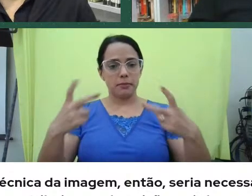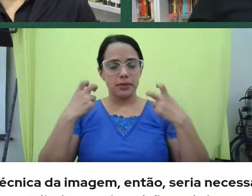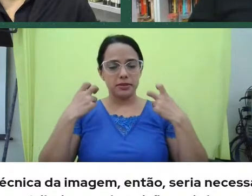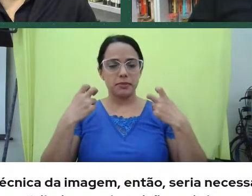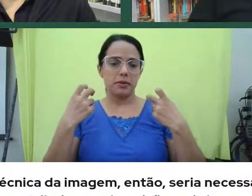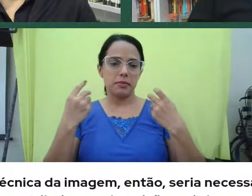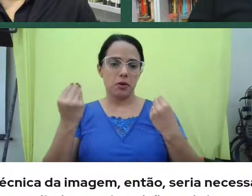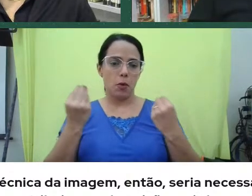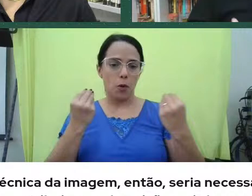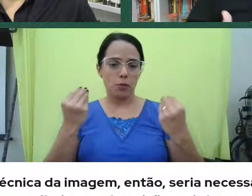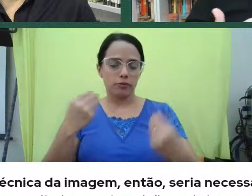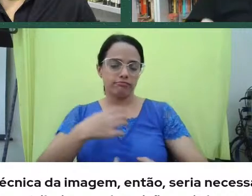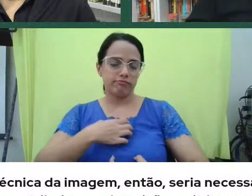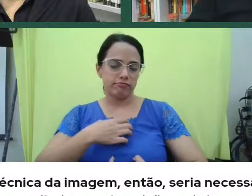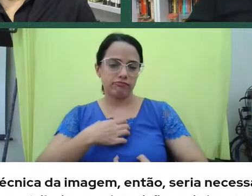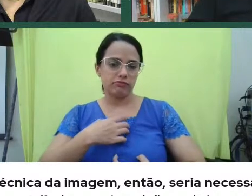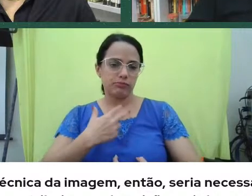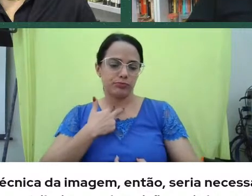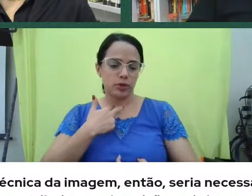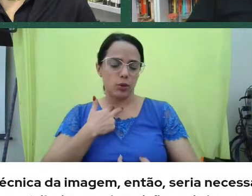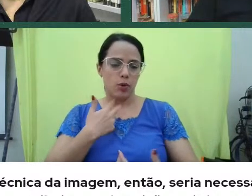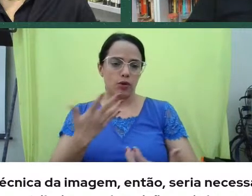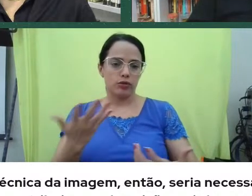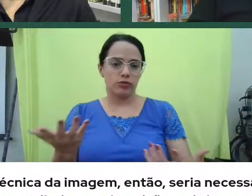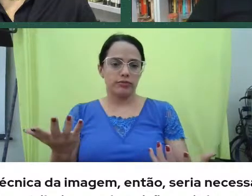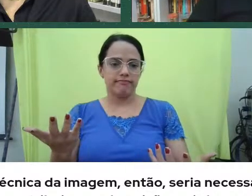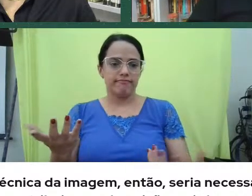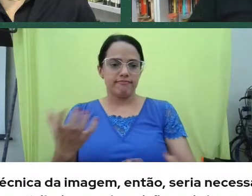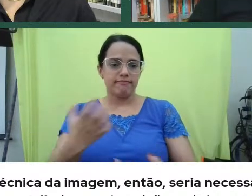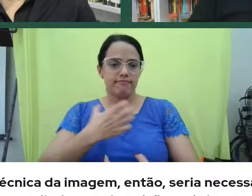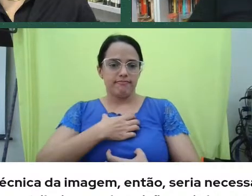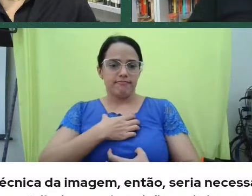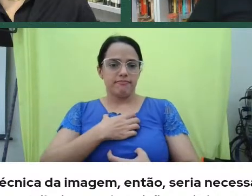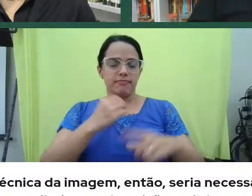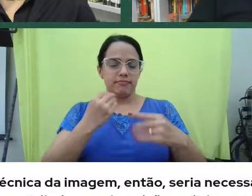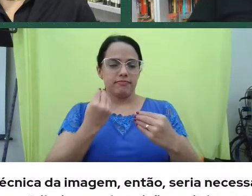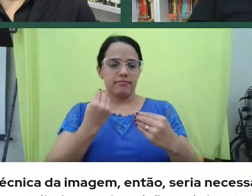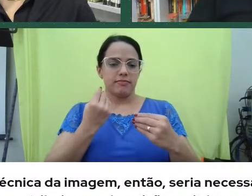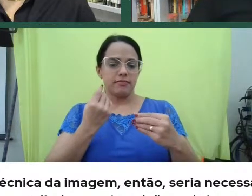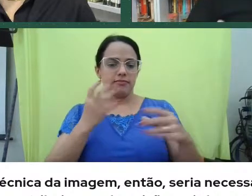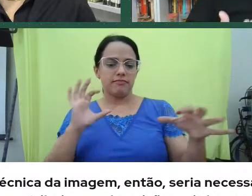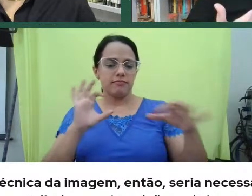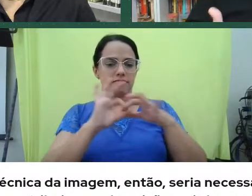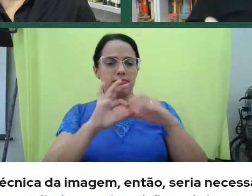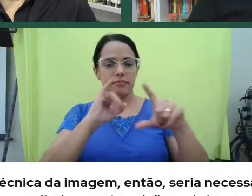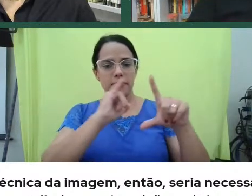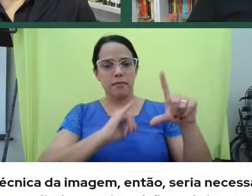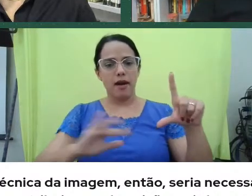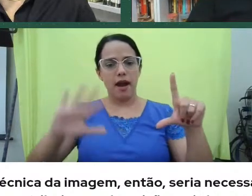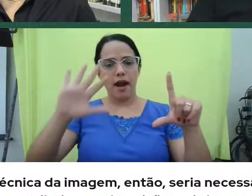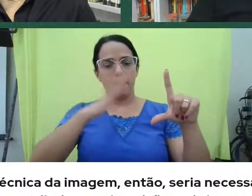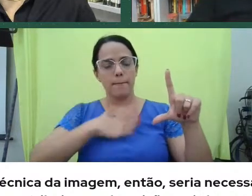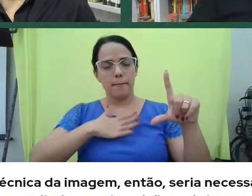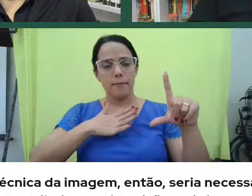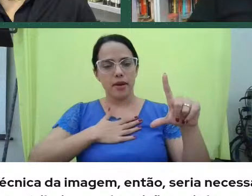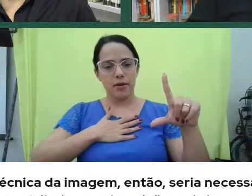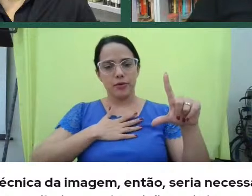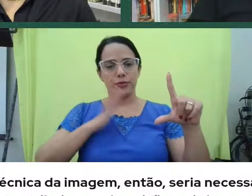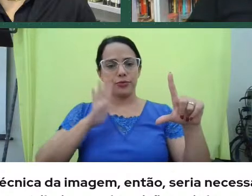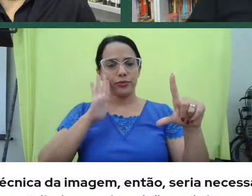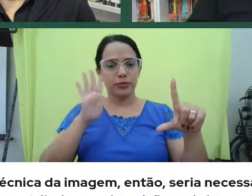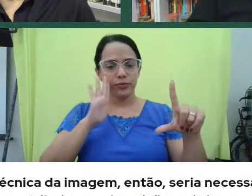Porque eu não posso, por exemplo, atribuir, né, um sentimento a uma imagem utilizando a minha ideologia, o meu